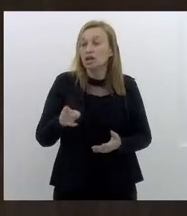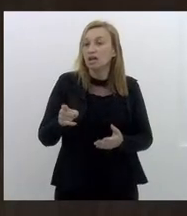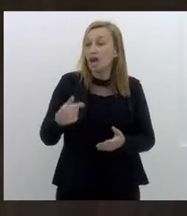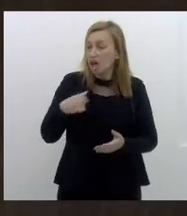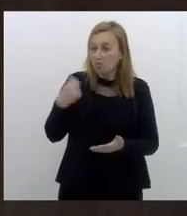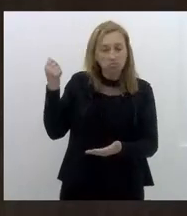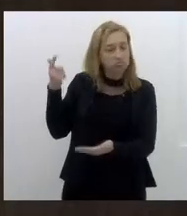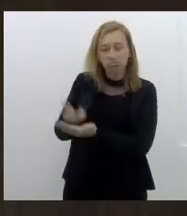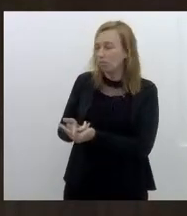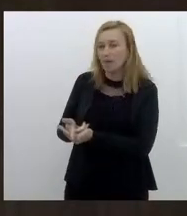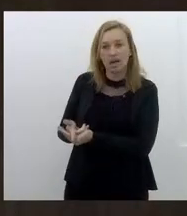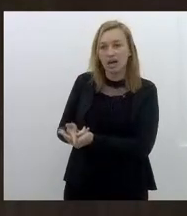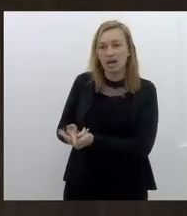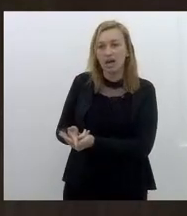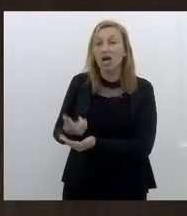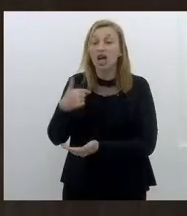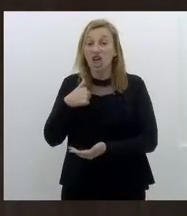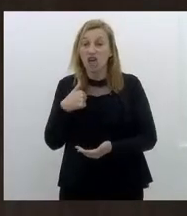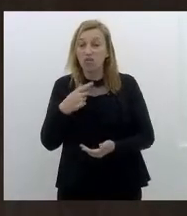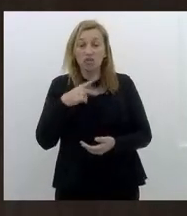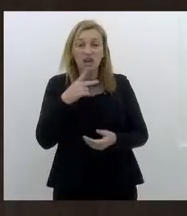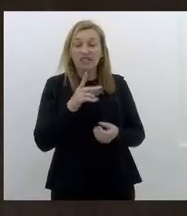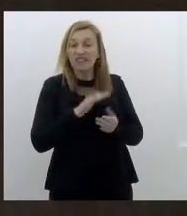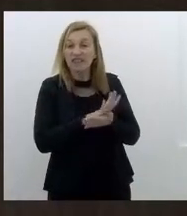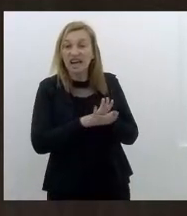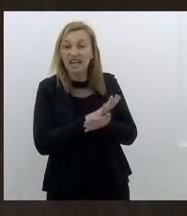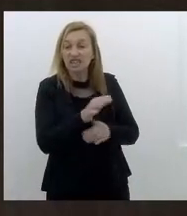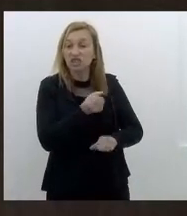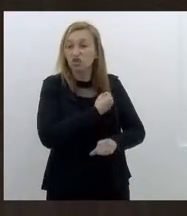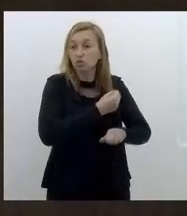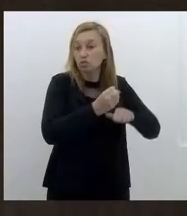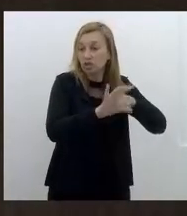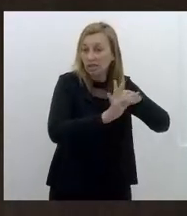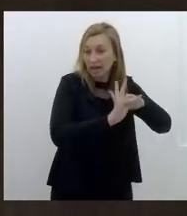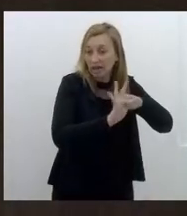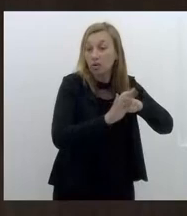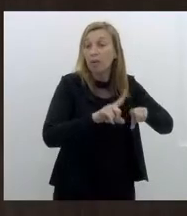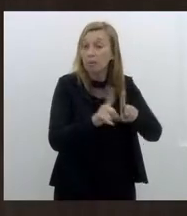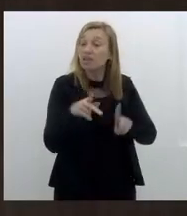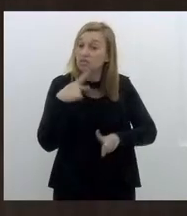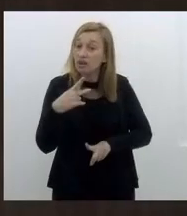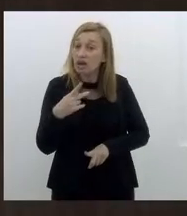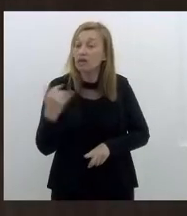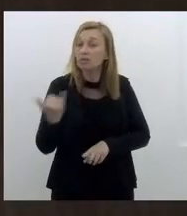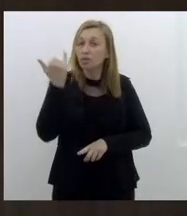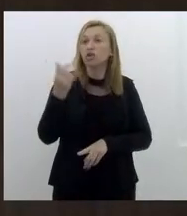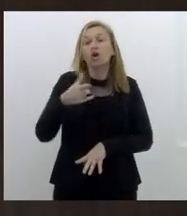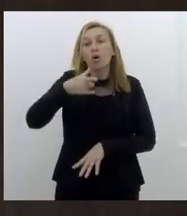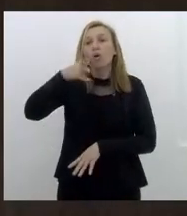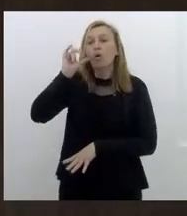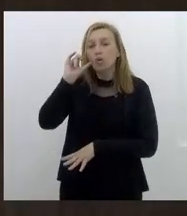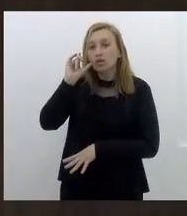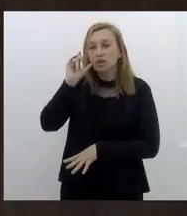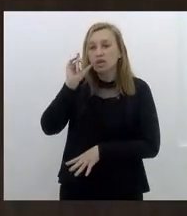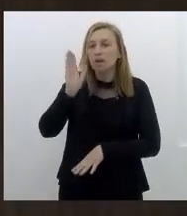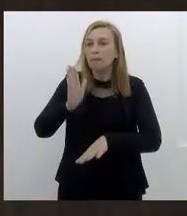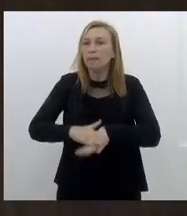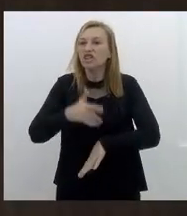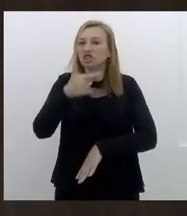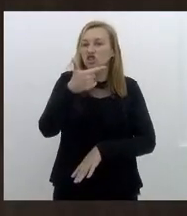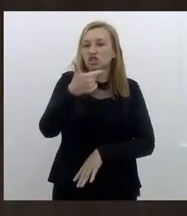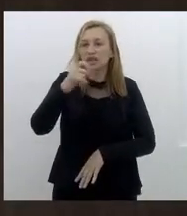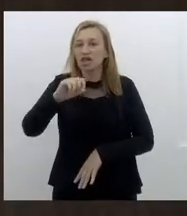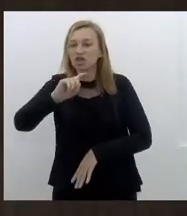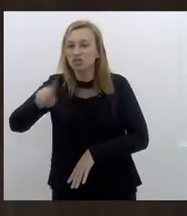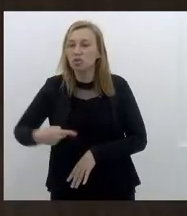recuso a pagar não vou entrar em dados técnicos porém trago um dado importantíssimo ontem colocamos mais de